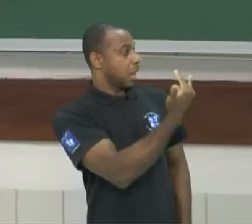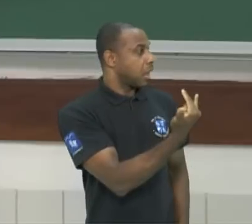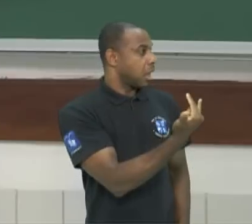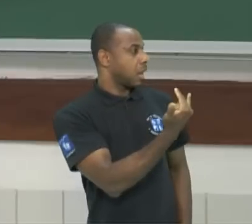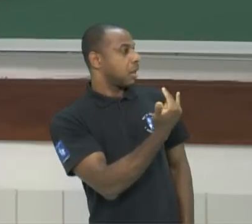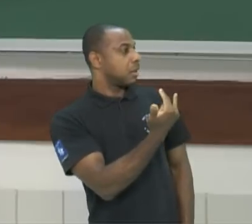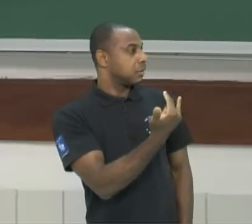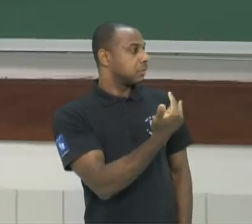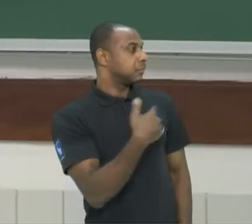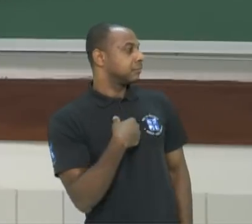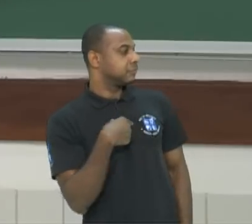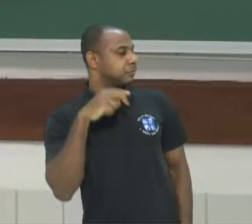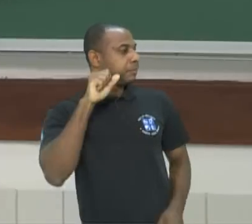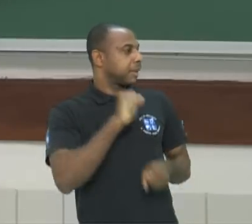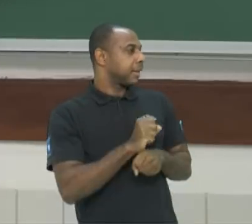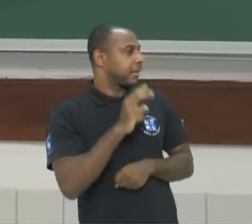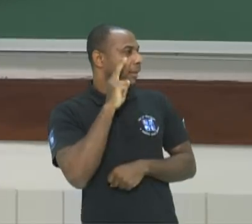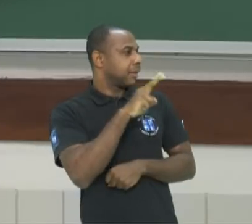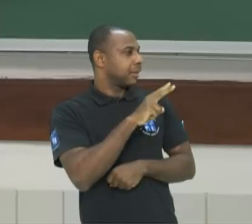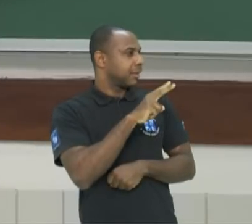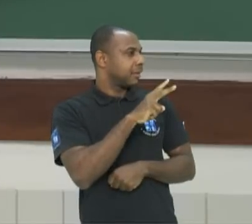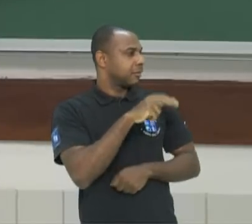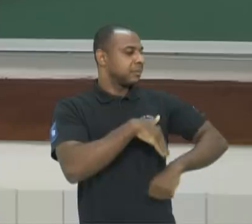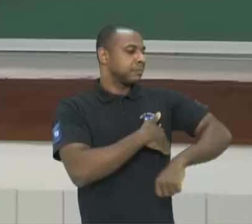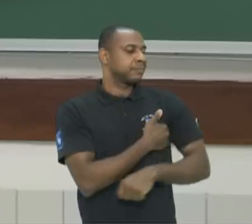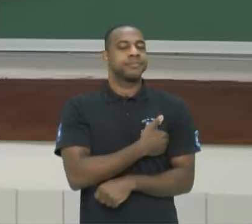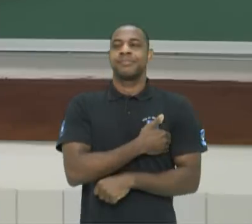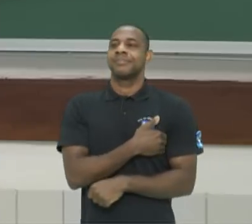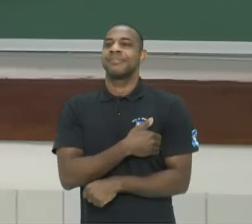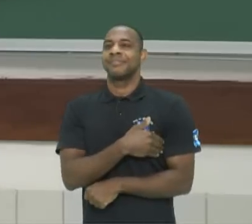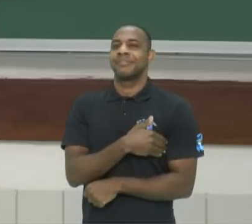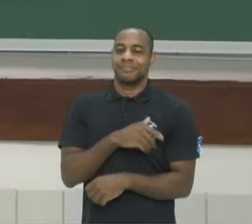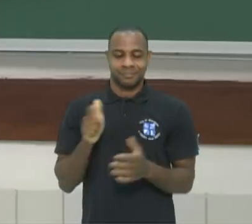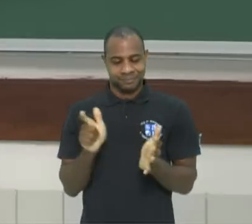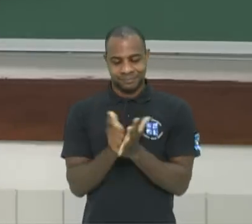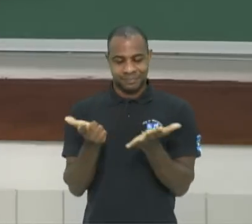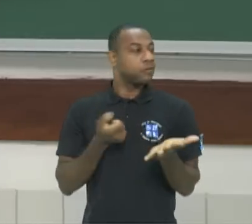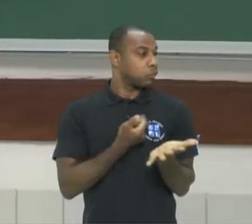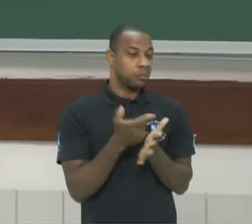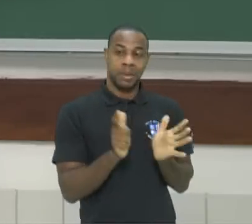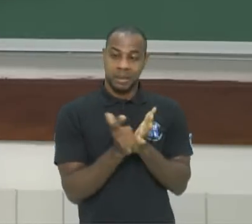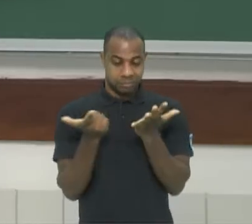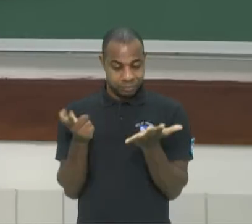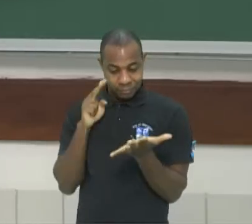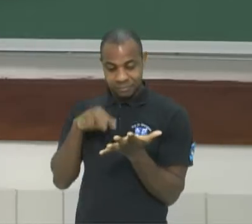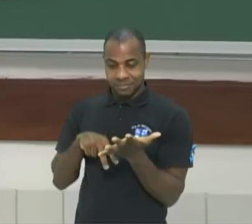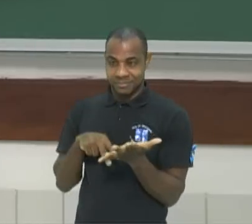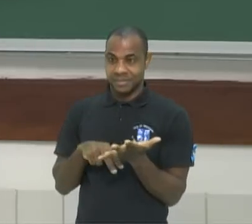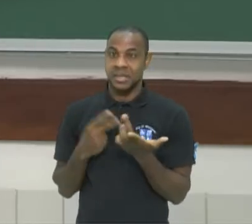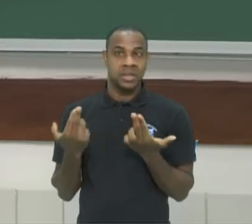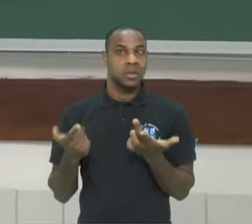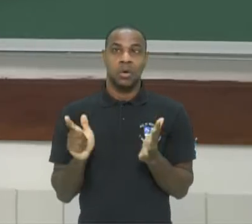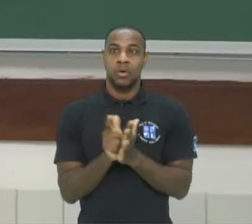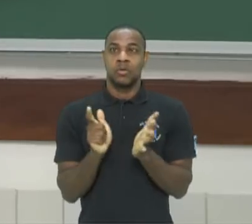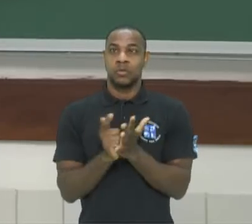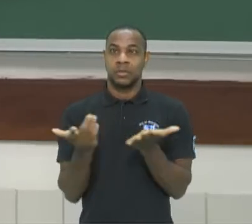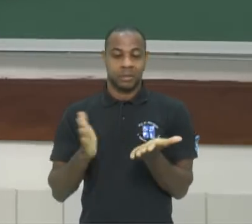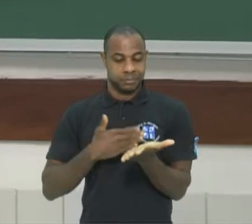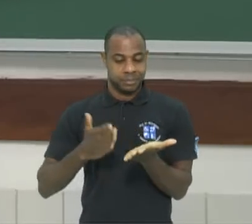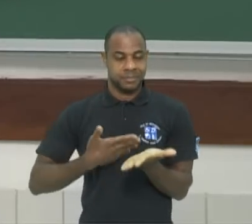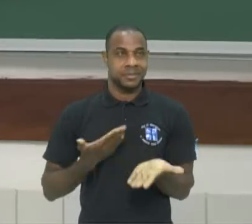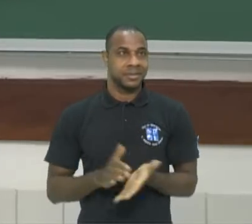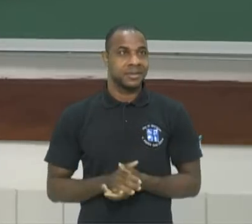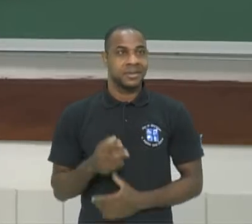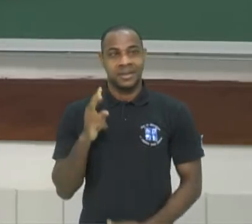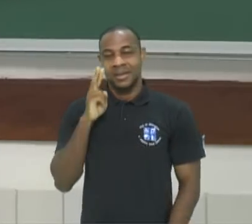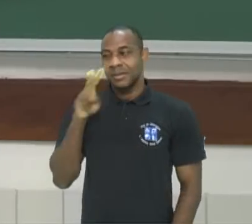atenção, com certeza eu saio com a revista debaixo do braço. A mesma coisa o jornal, né? Então eu estou